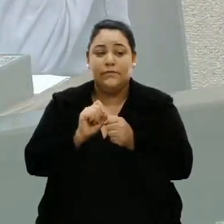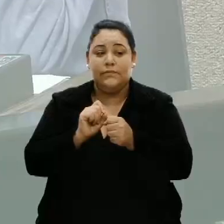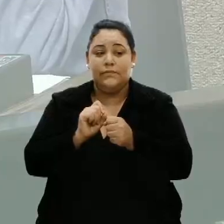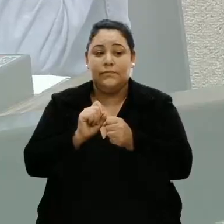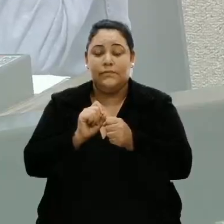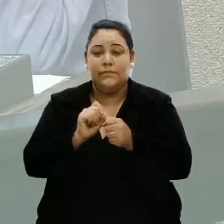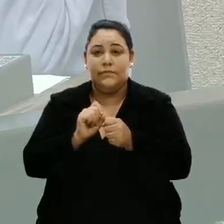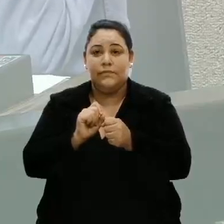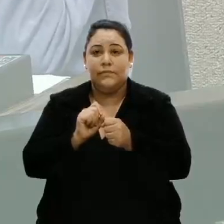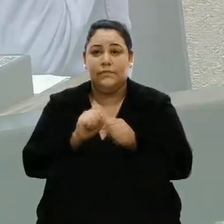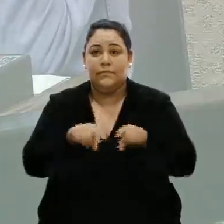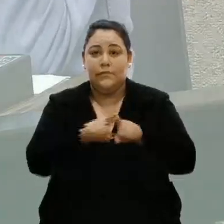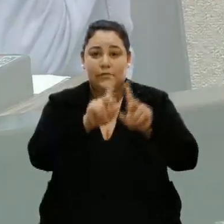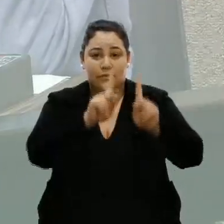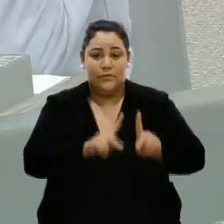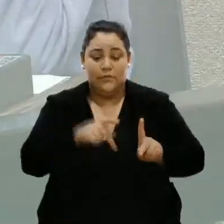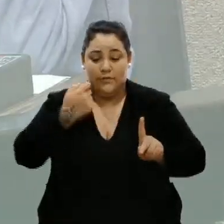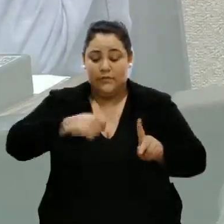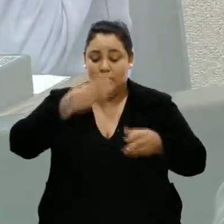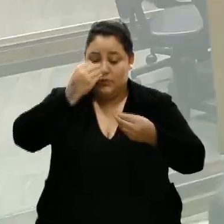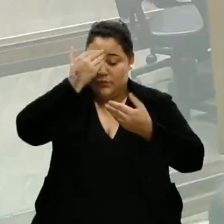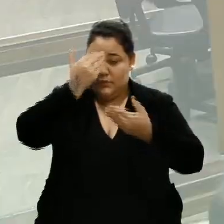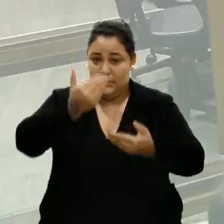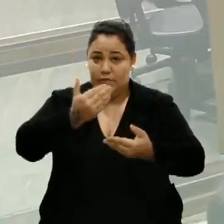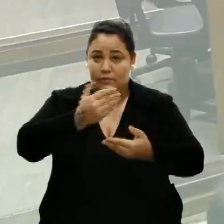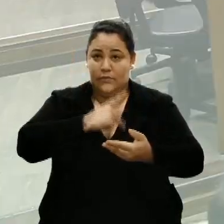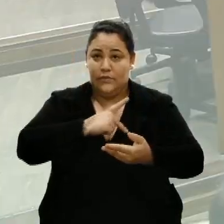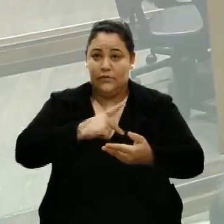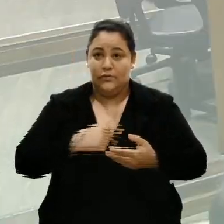e dar um resultado que as pessoas precisam. Muito obrigado, presidente. Com a palavra.